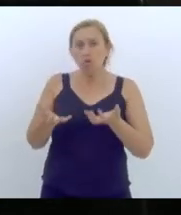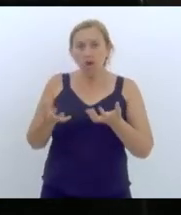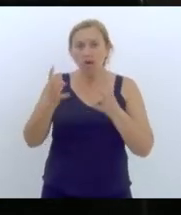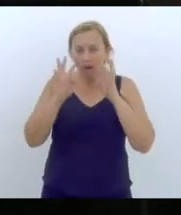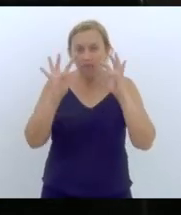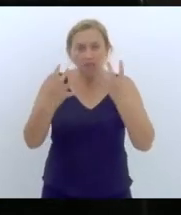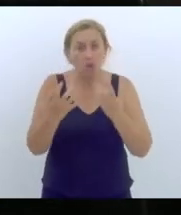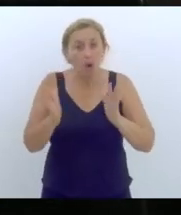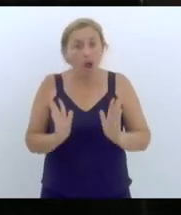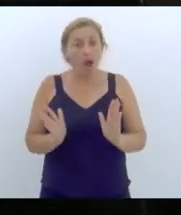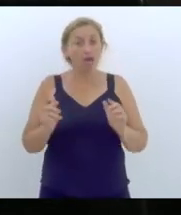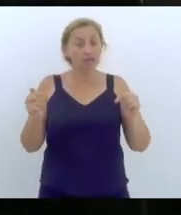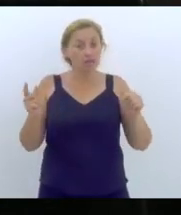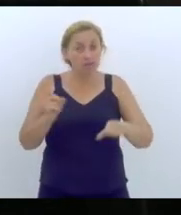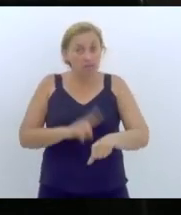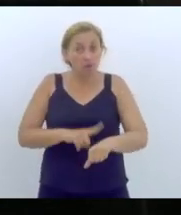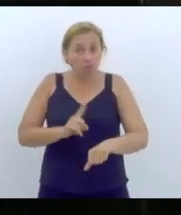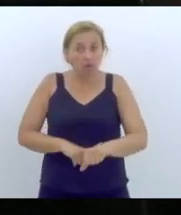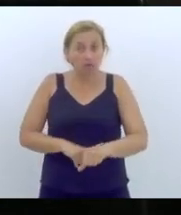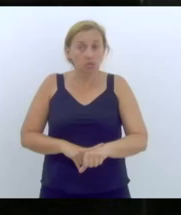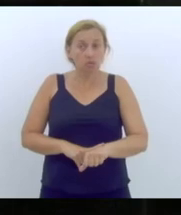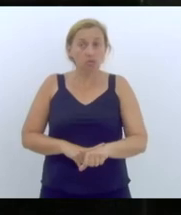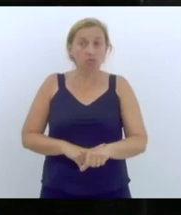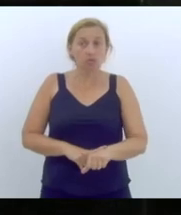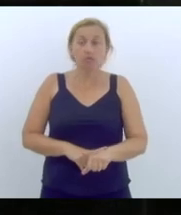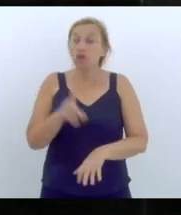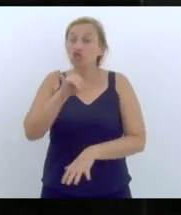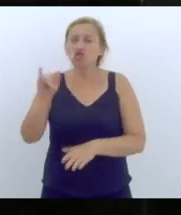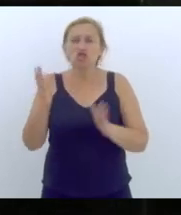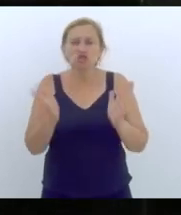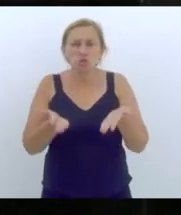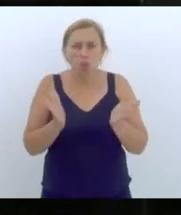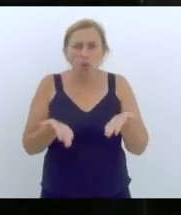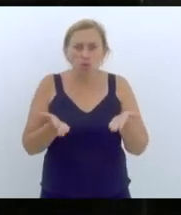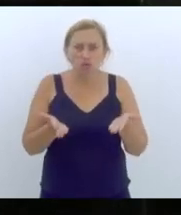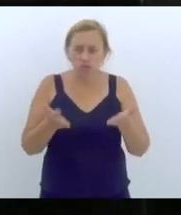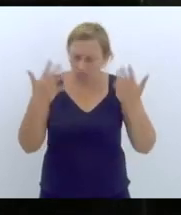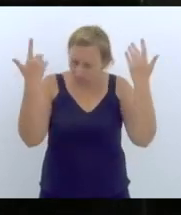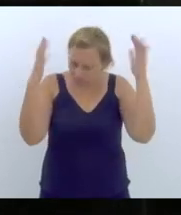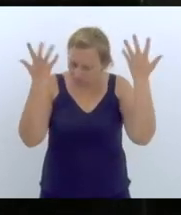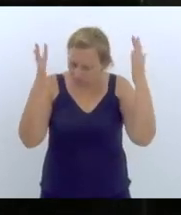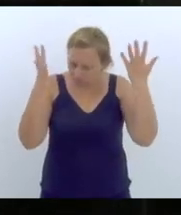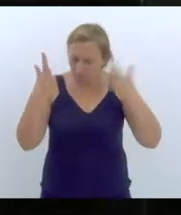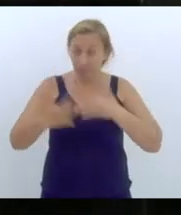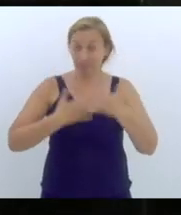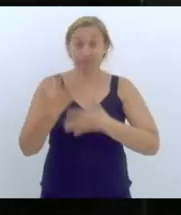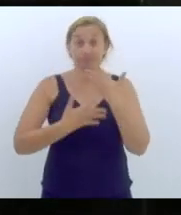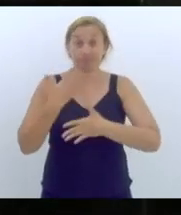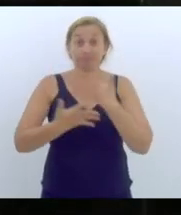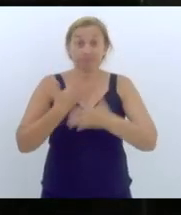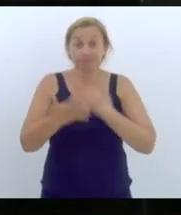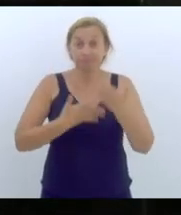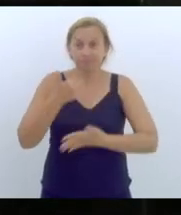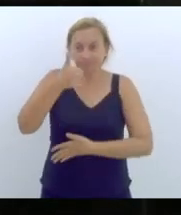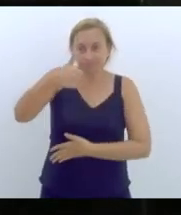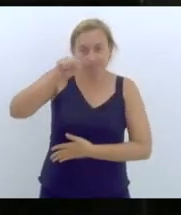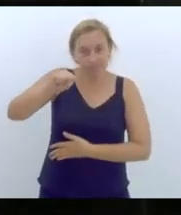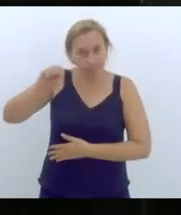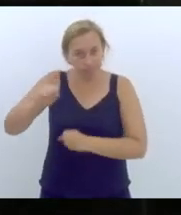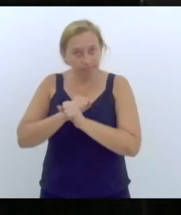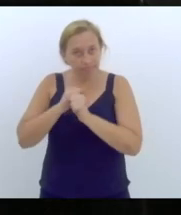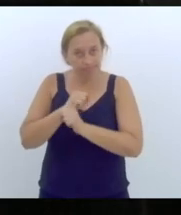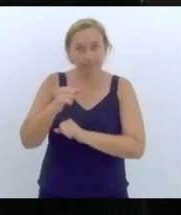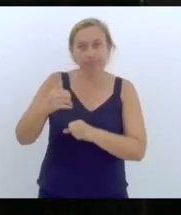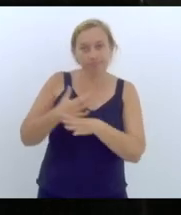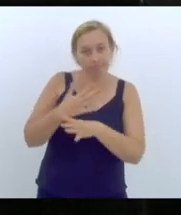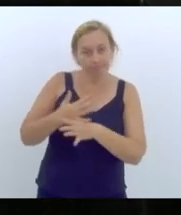atenção aqui desse parlamento, que no dia de hoje celebra com muita alegria os 180 anos da